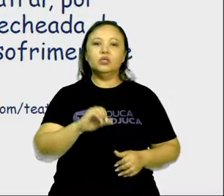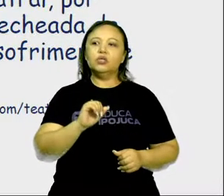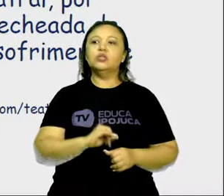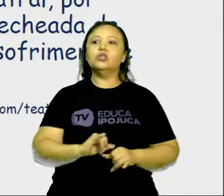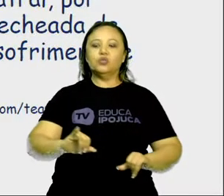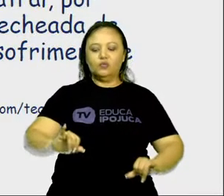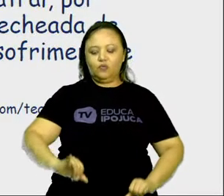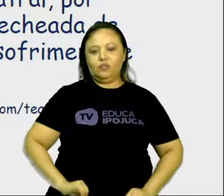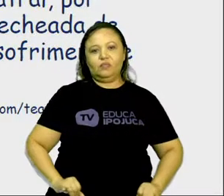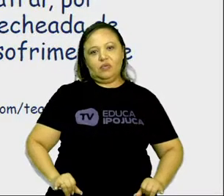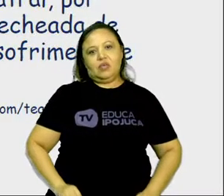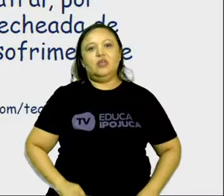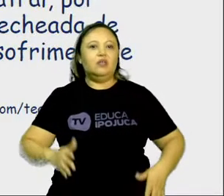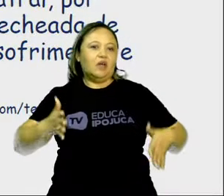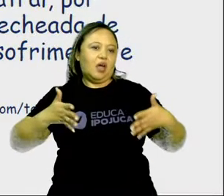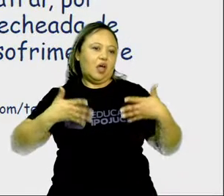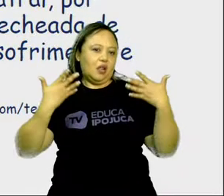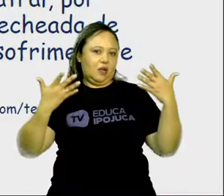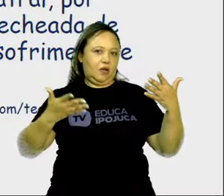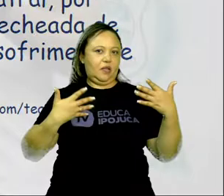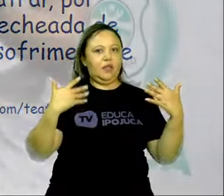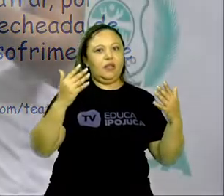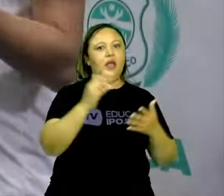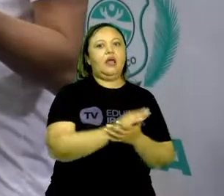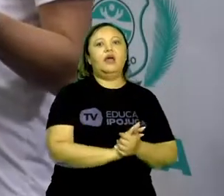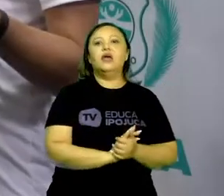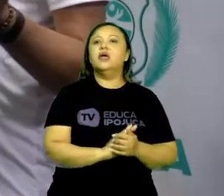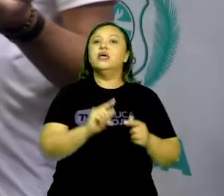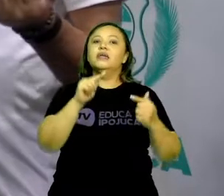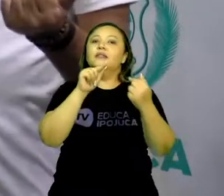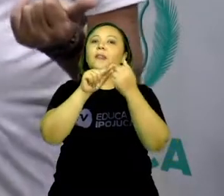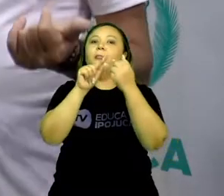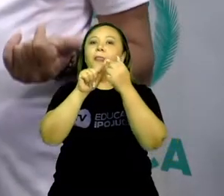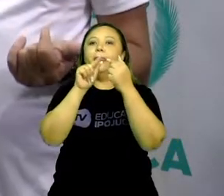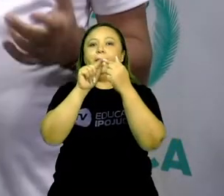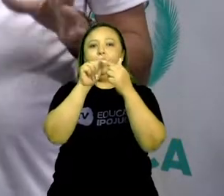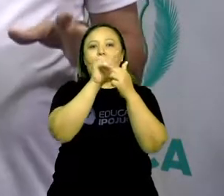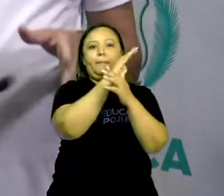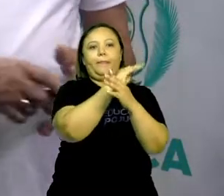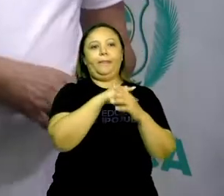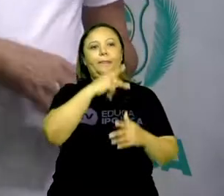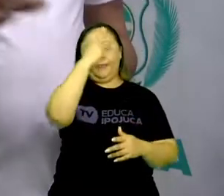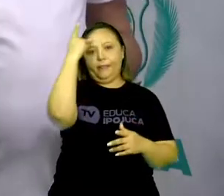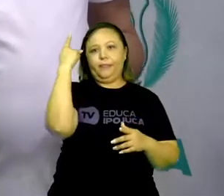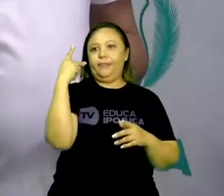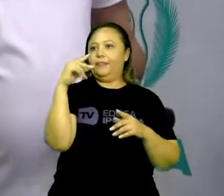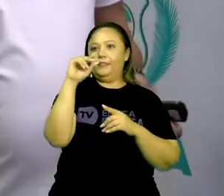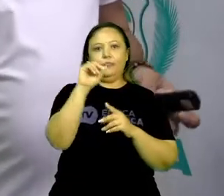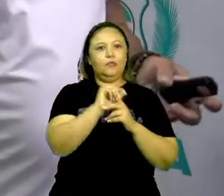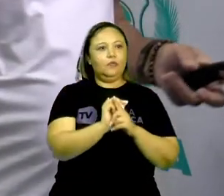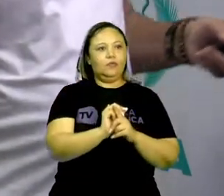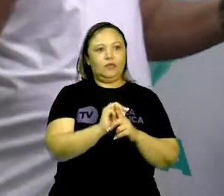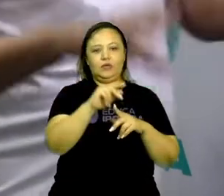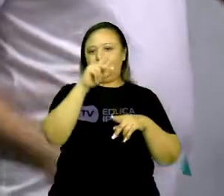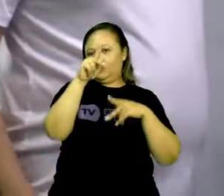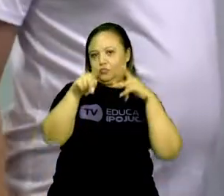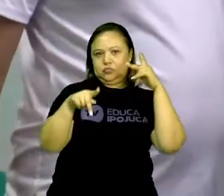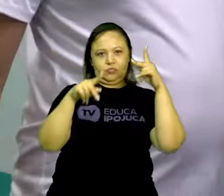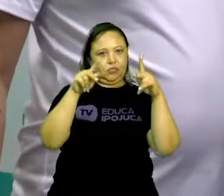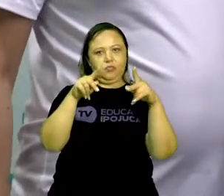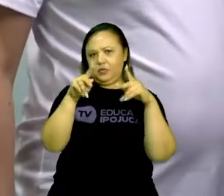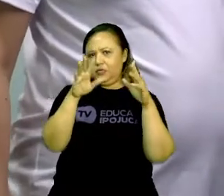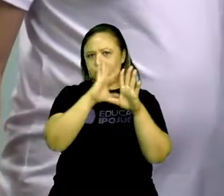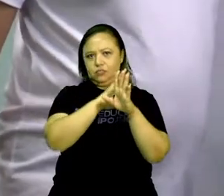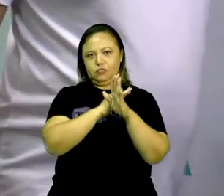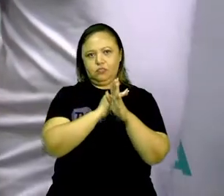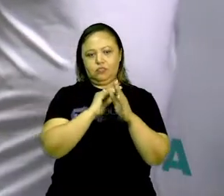sofrimento e alegrias próprias do cidadão comum, o proletariado. Ou seja, vamos traduzir isso, né? Porque é muito termo, a gente